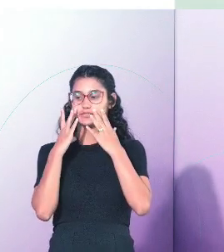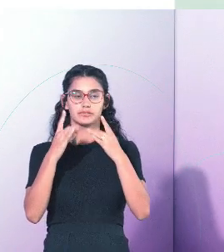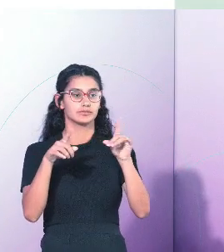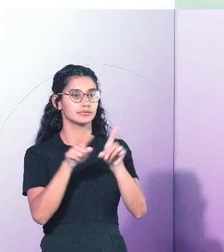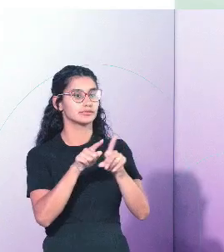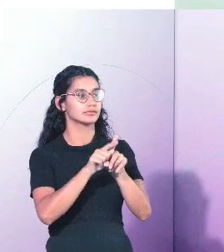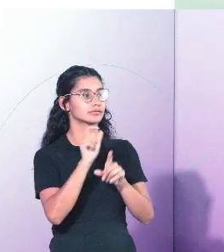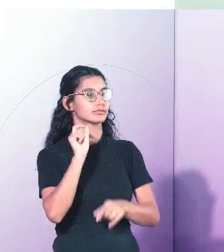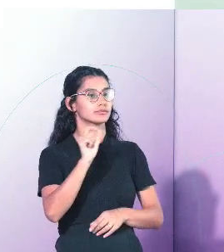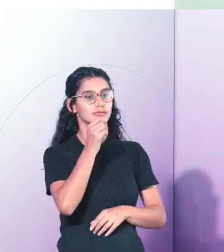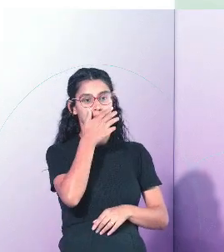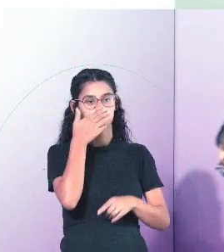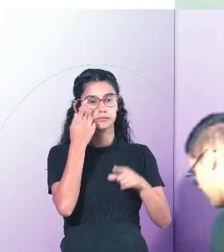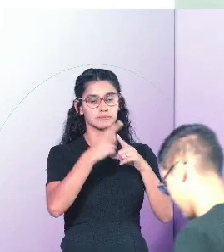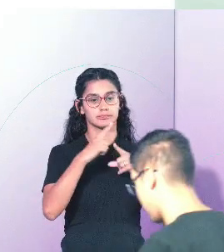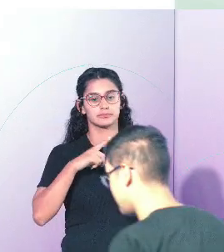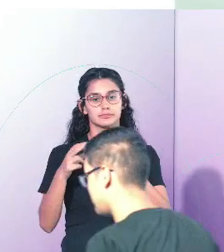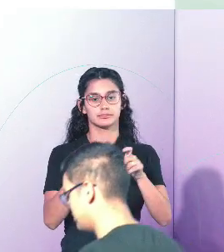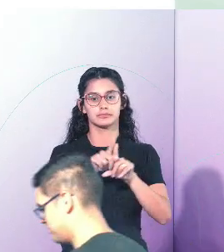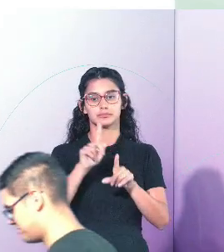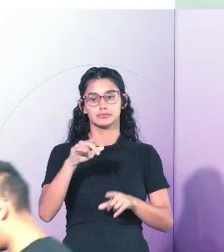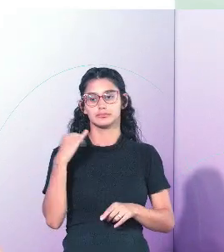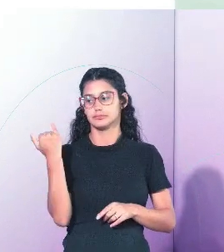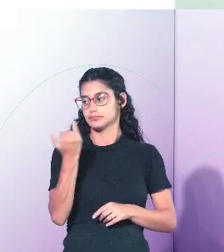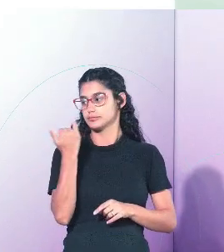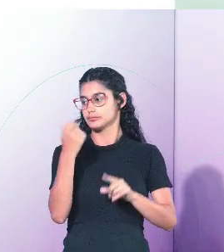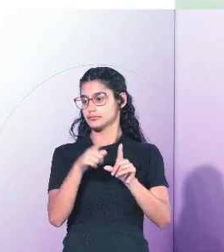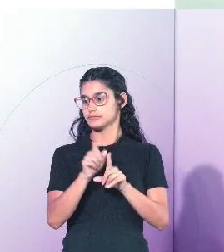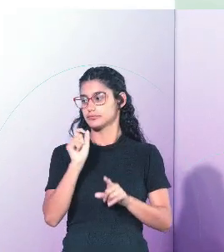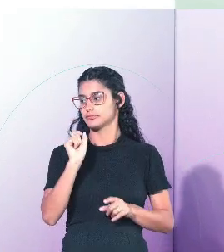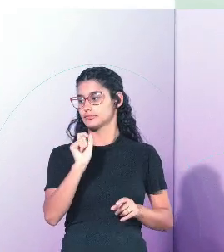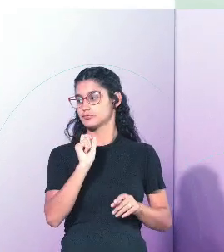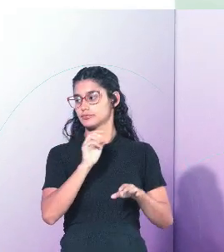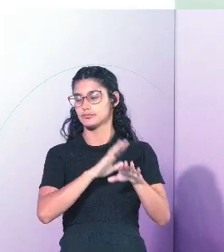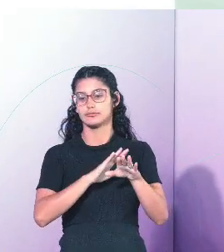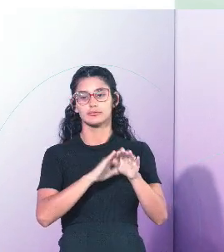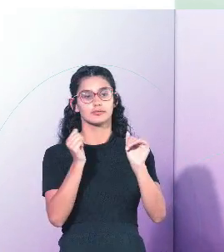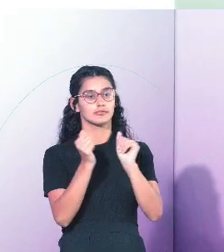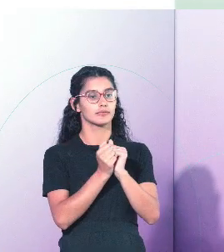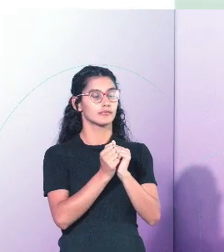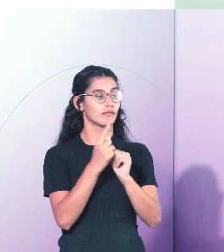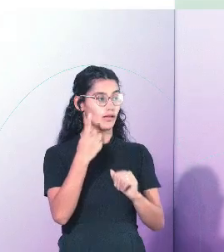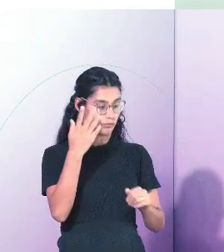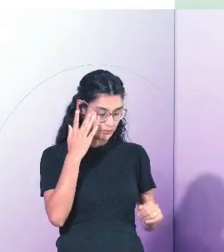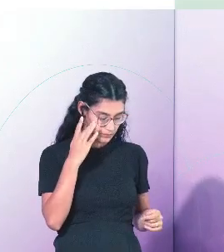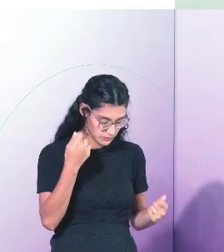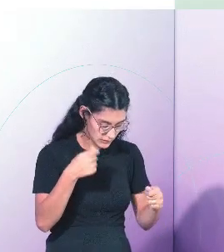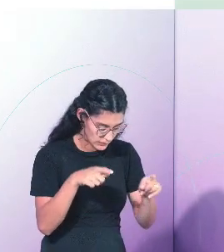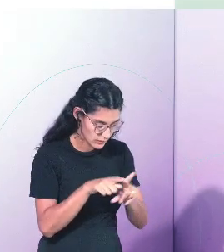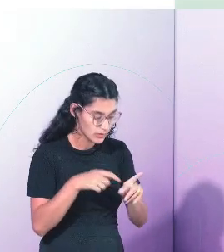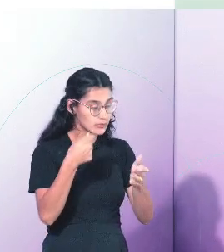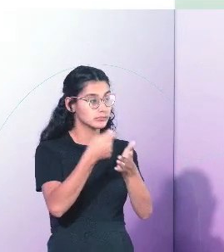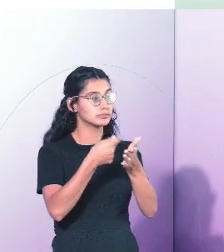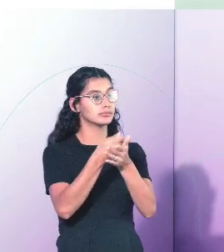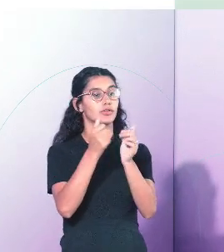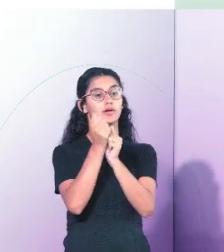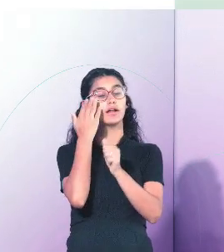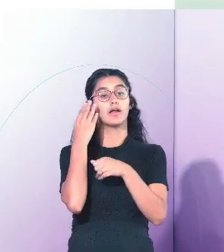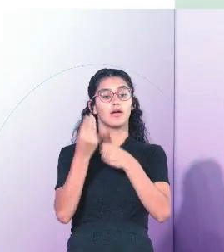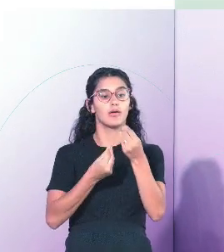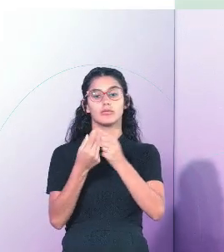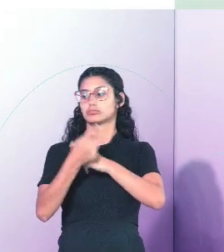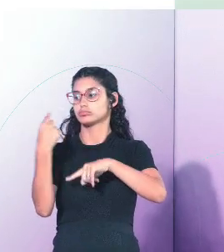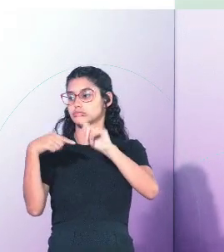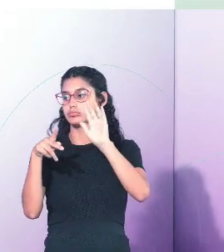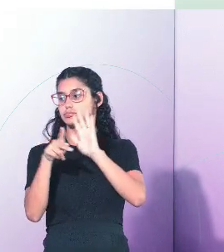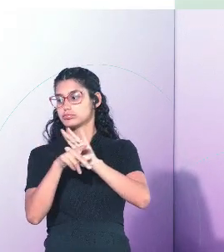atenção aqui, porque tem um ponto aqui que é super importante e que eu ainda acho que a gente precisa batalhar e entender como superar